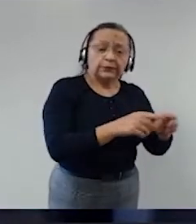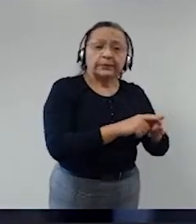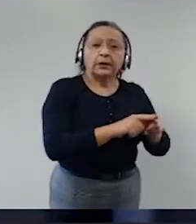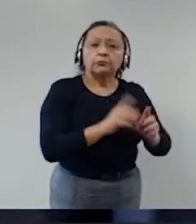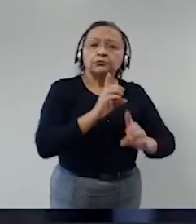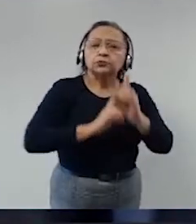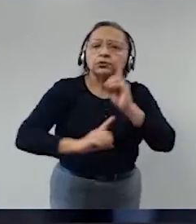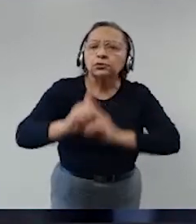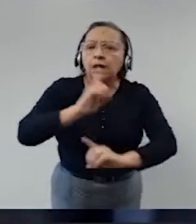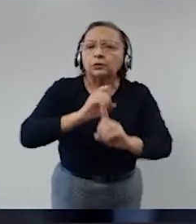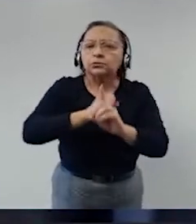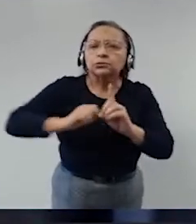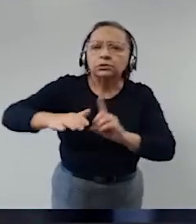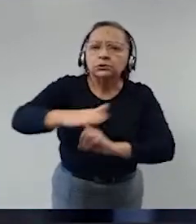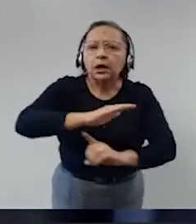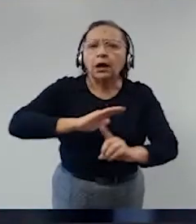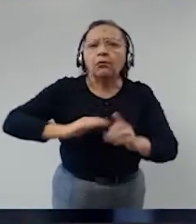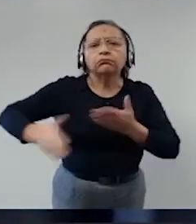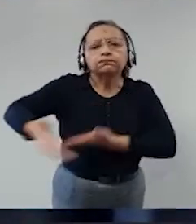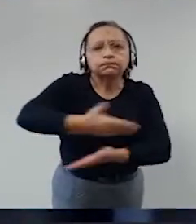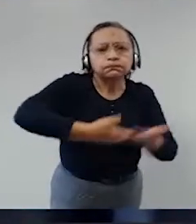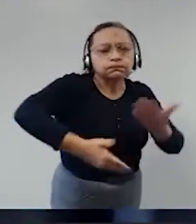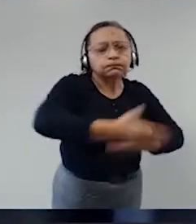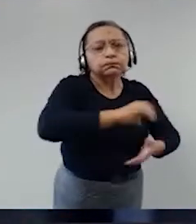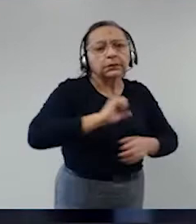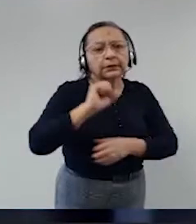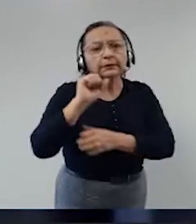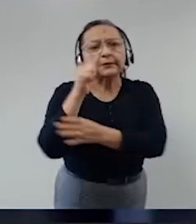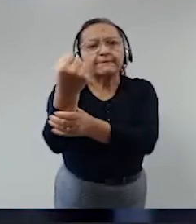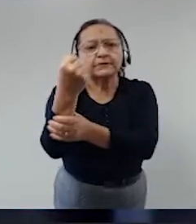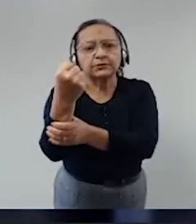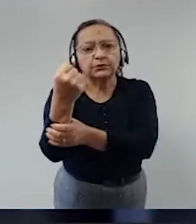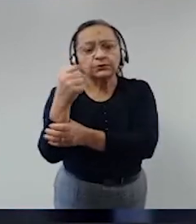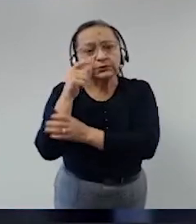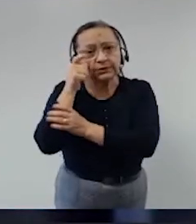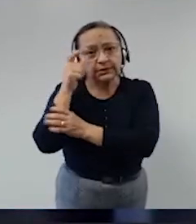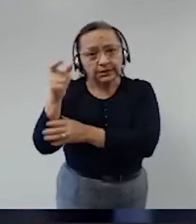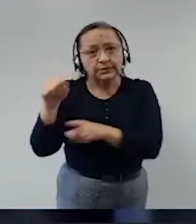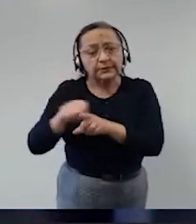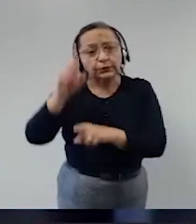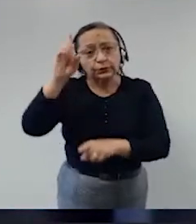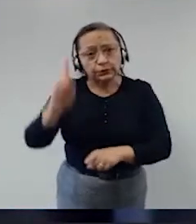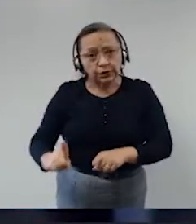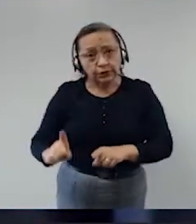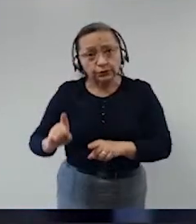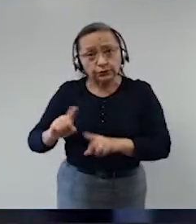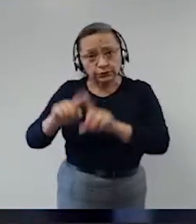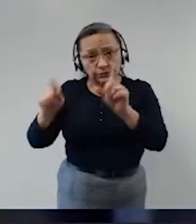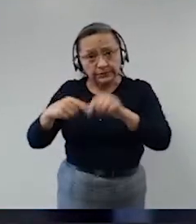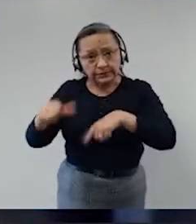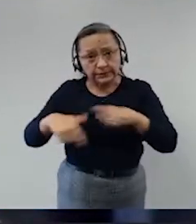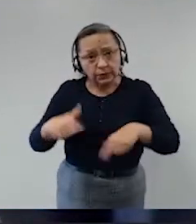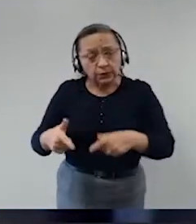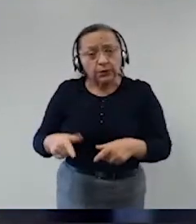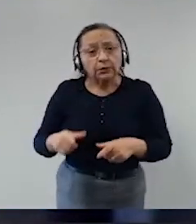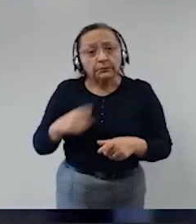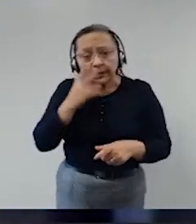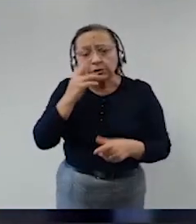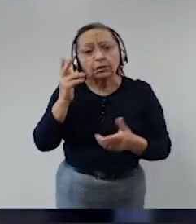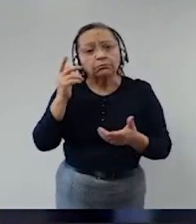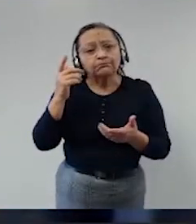diálogo social, interlocutor e defensor que é dos interesses e direitos dos trabalhadores,